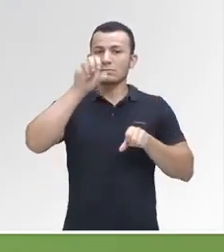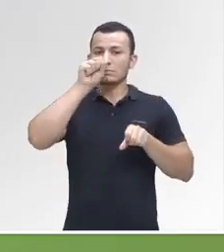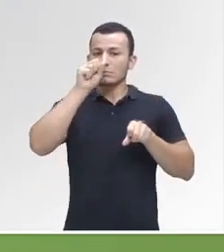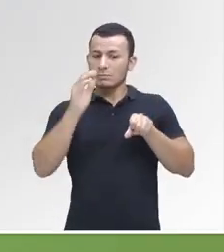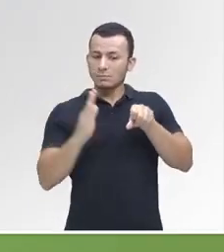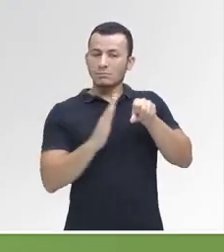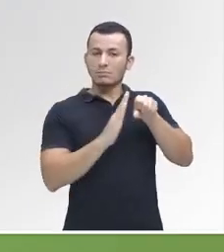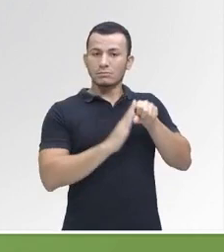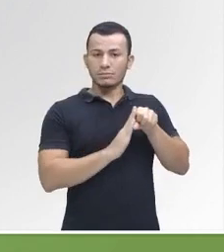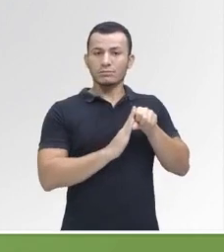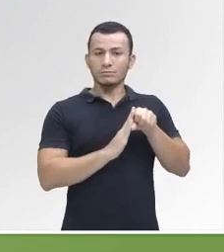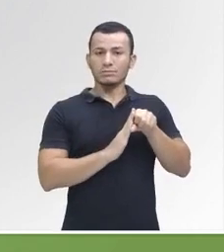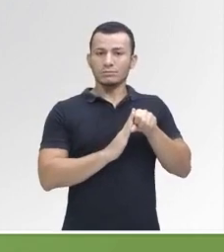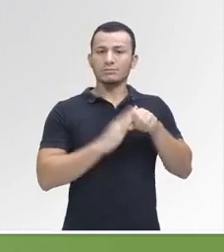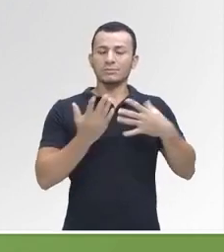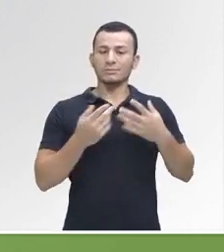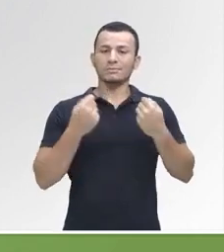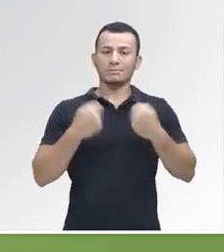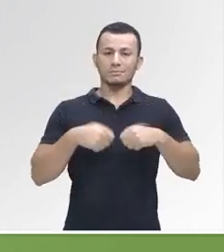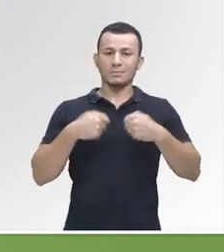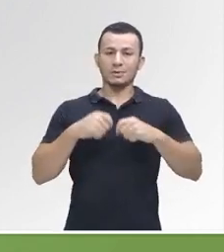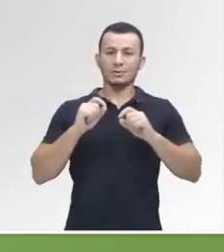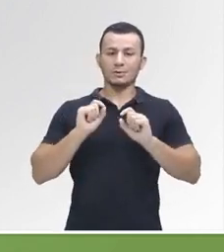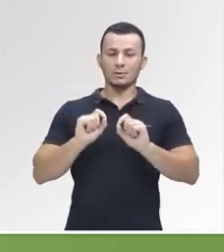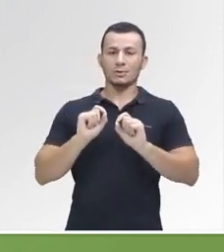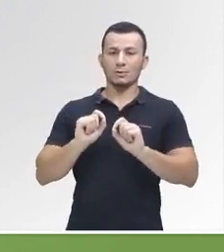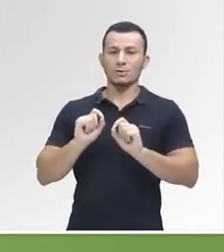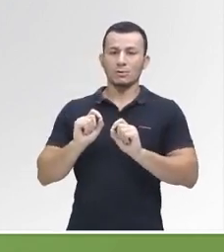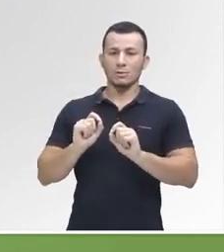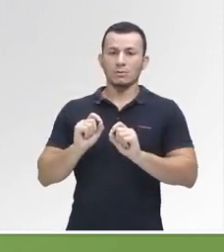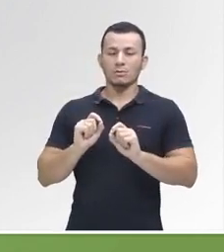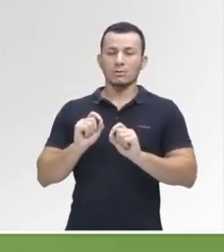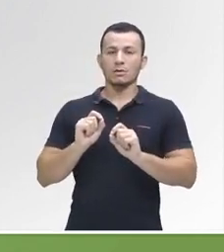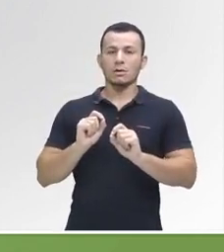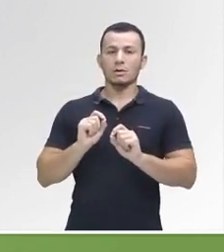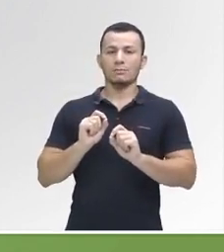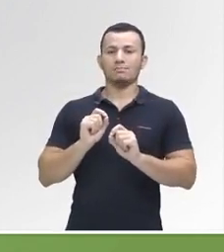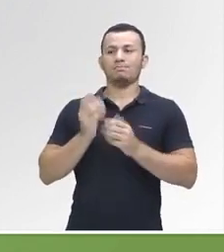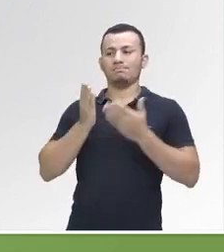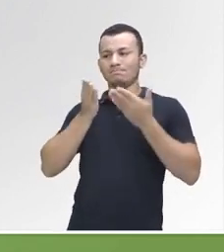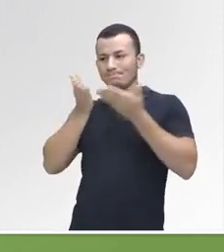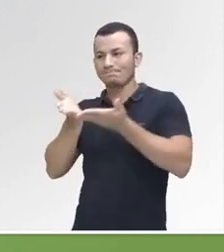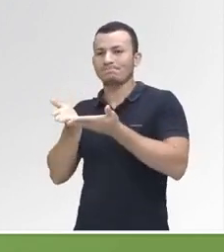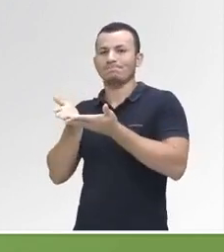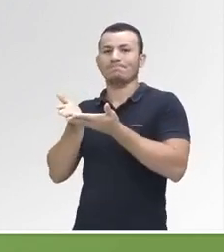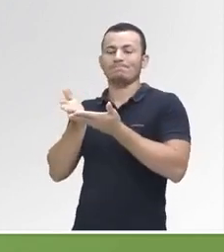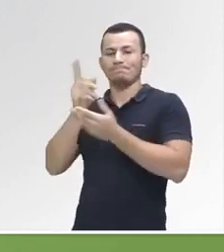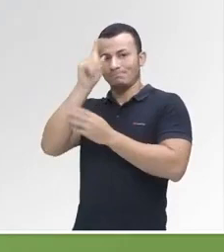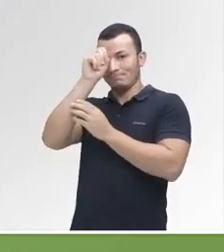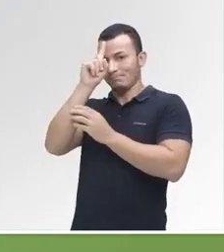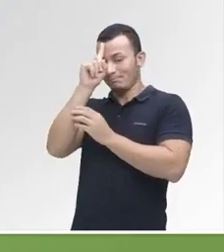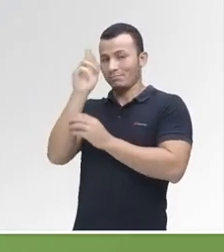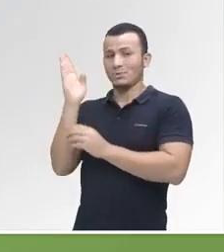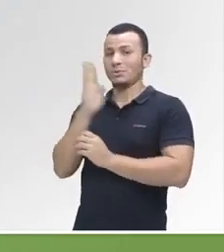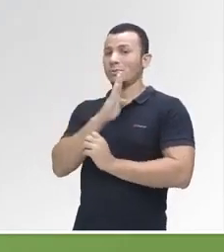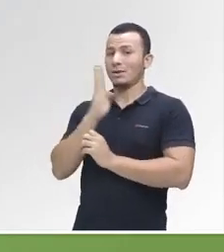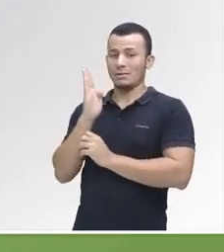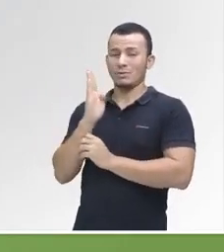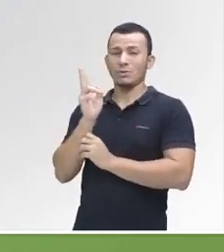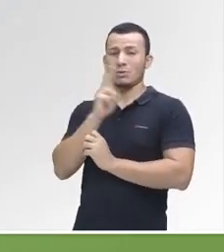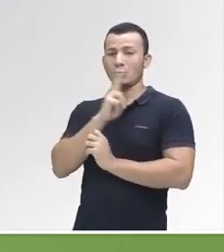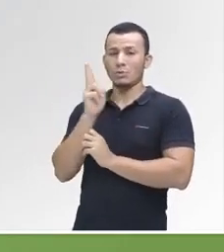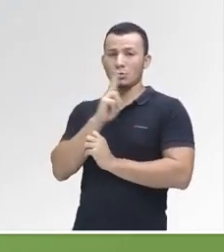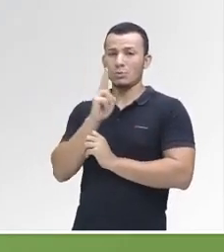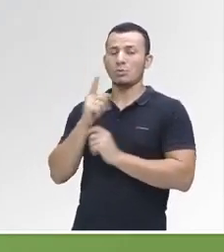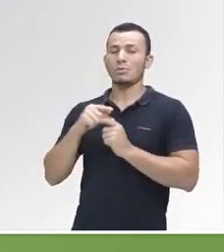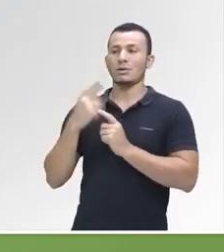necessário que você busque um serviço de emergência o mais rápido possível, porque a respiração ela está ligada ao